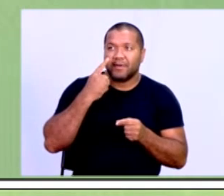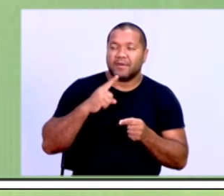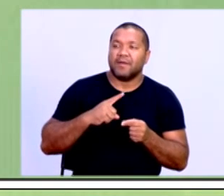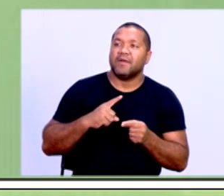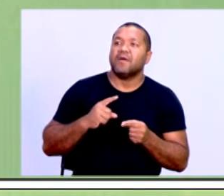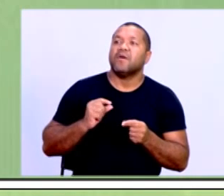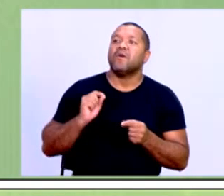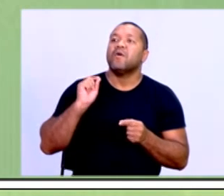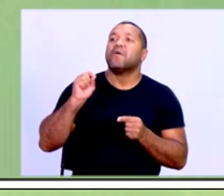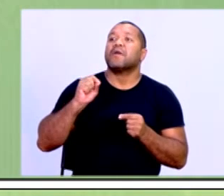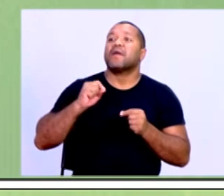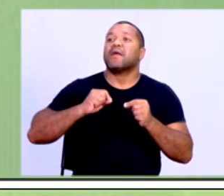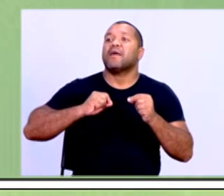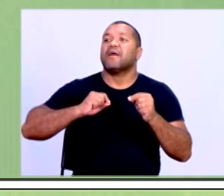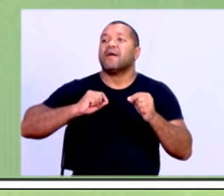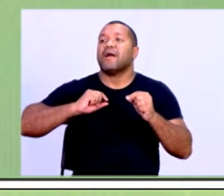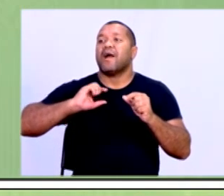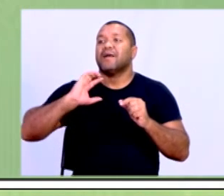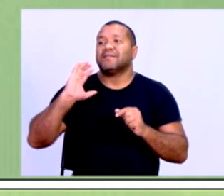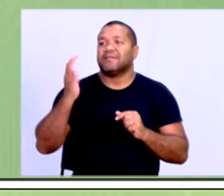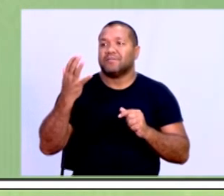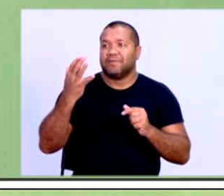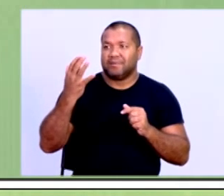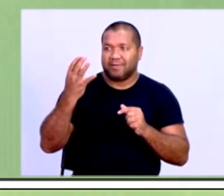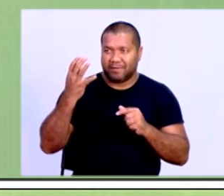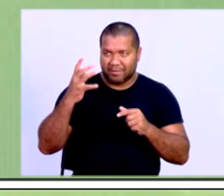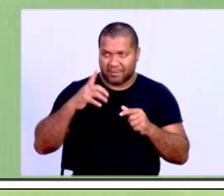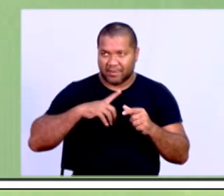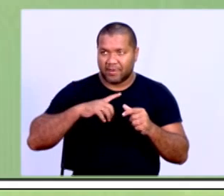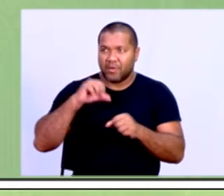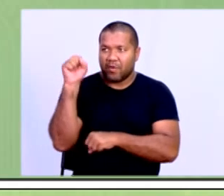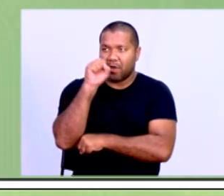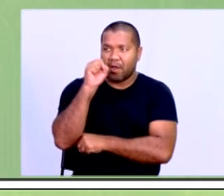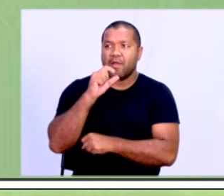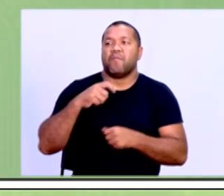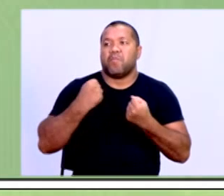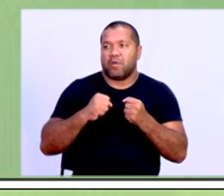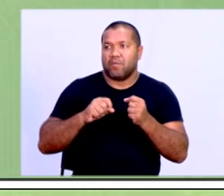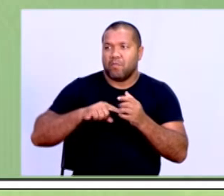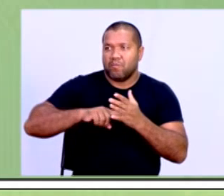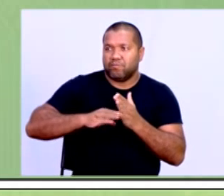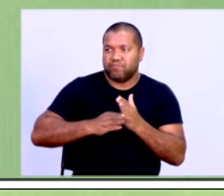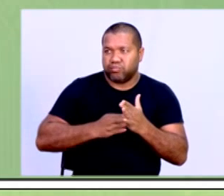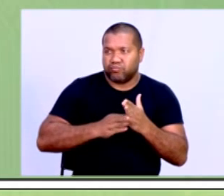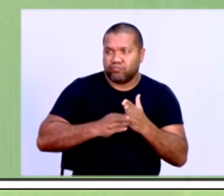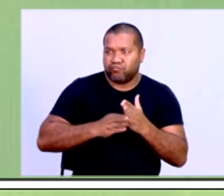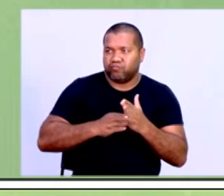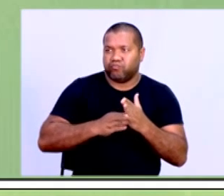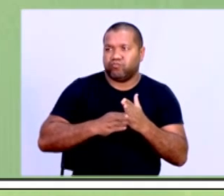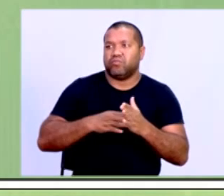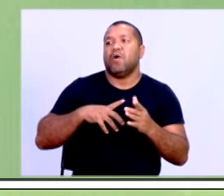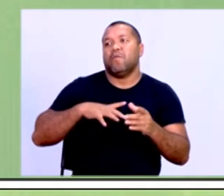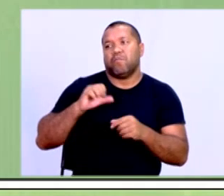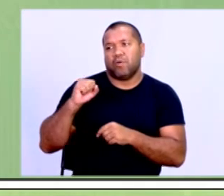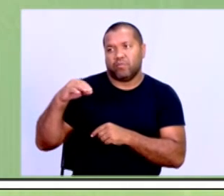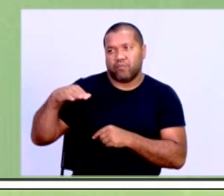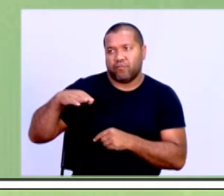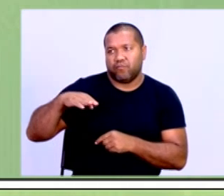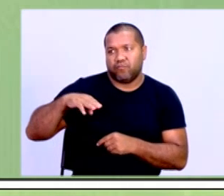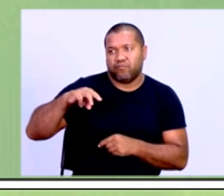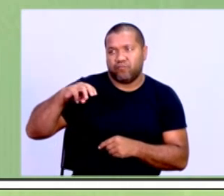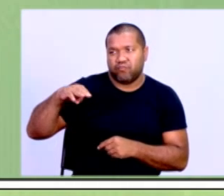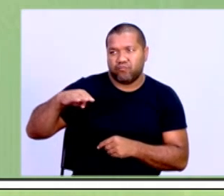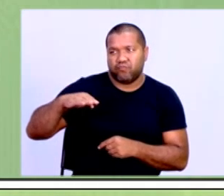são as ações que os carros podem fazer? Ele pode ligar, desligar, andar e parar.